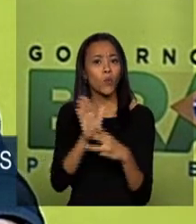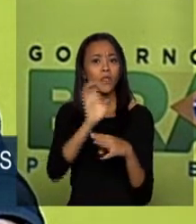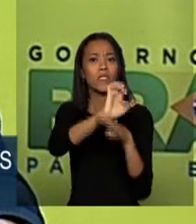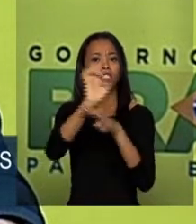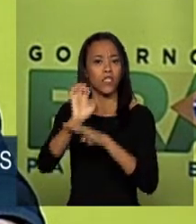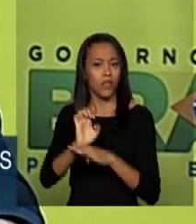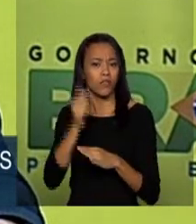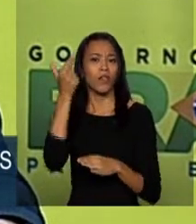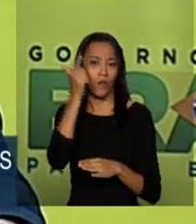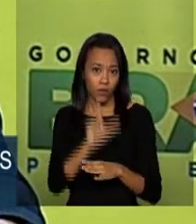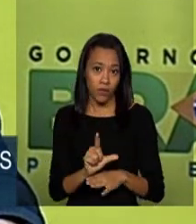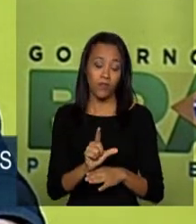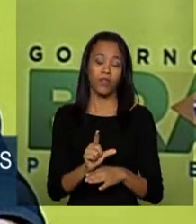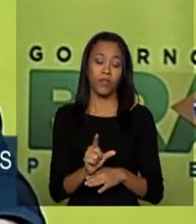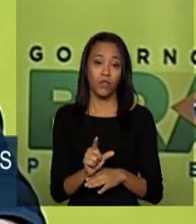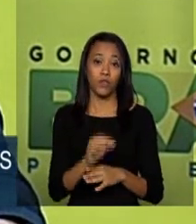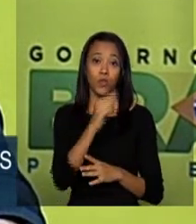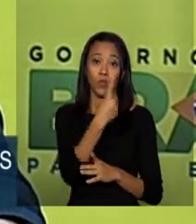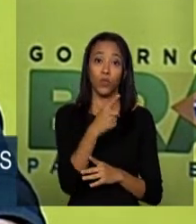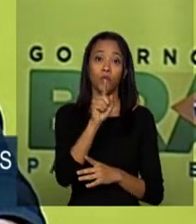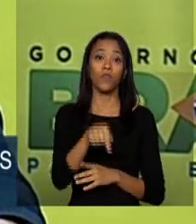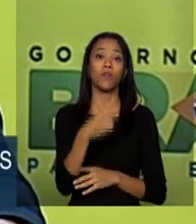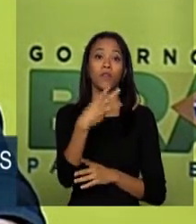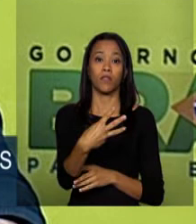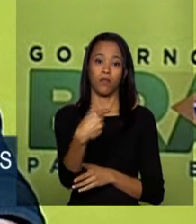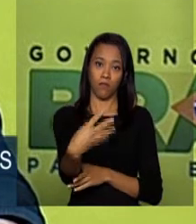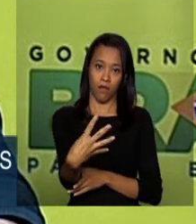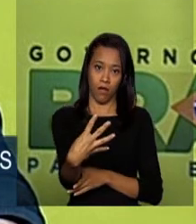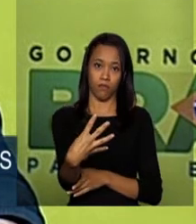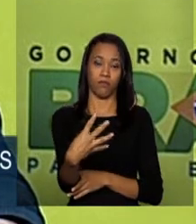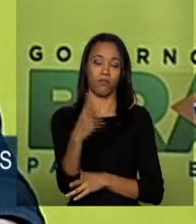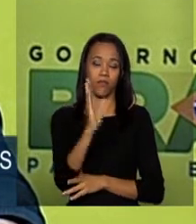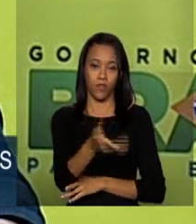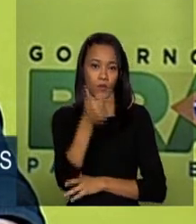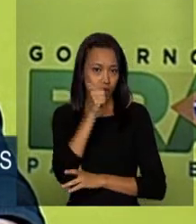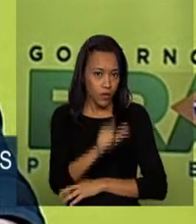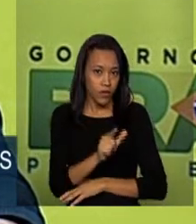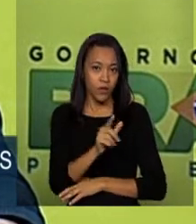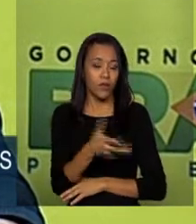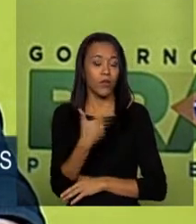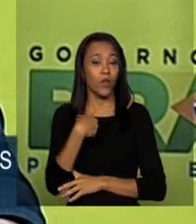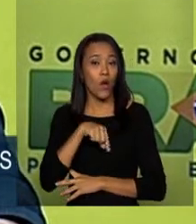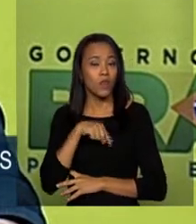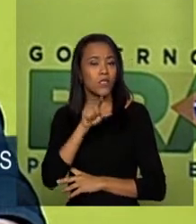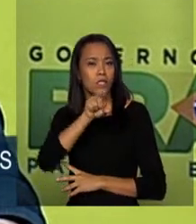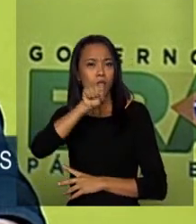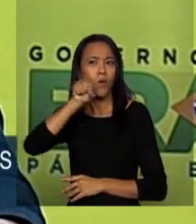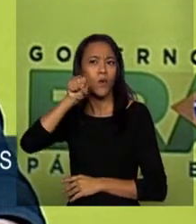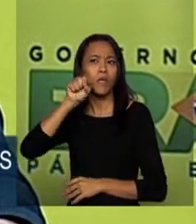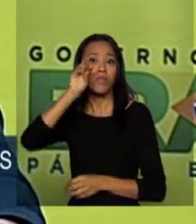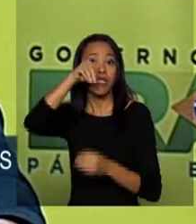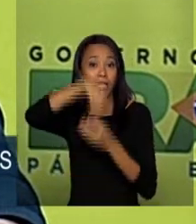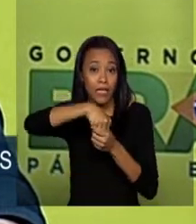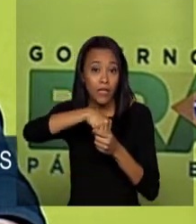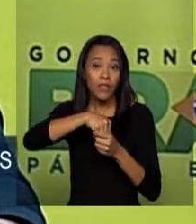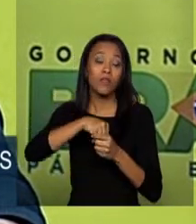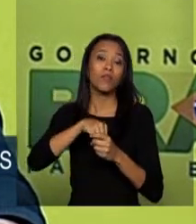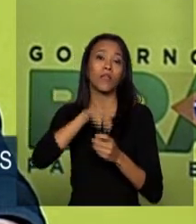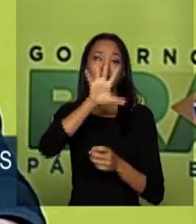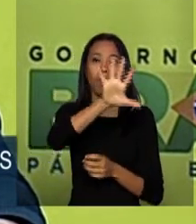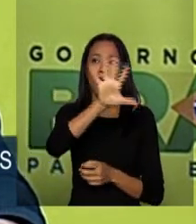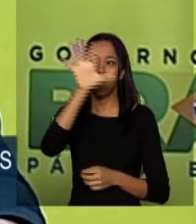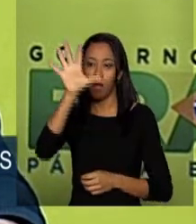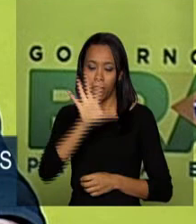alcançavam essa relação de 1,34. Então, escolhemos dentro dessas regiões